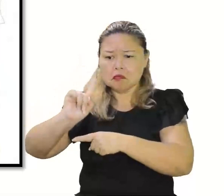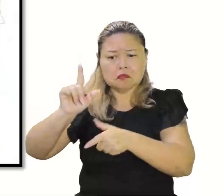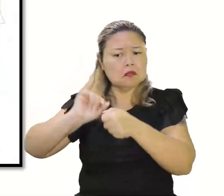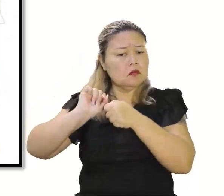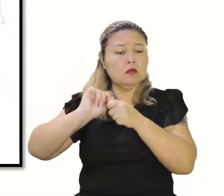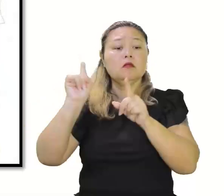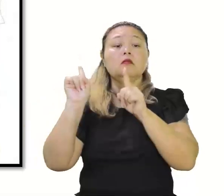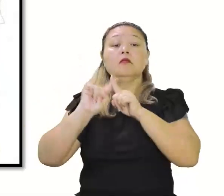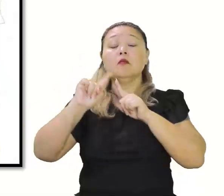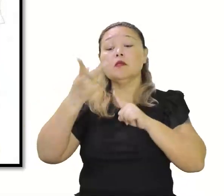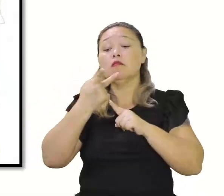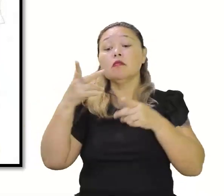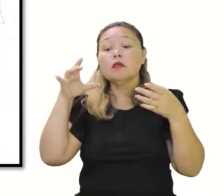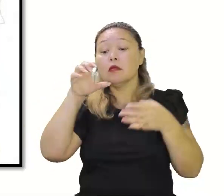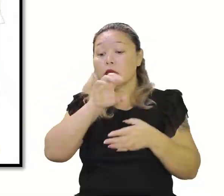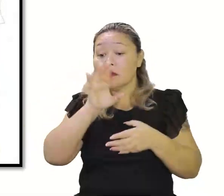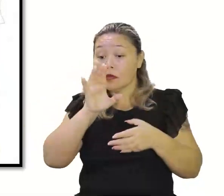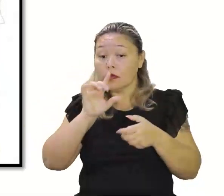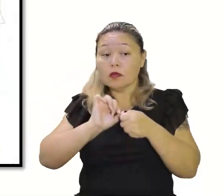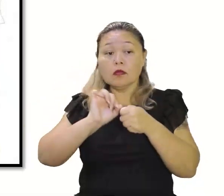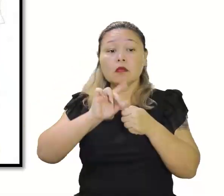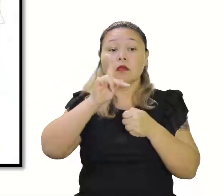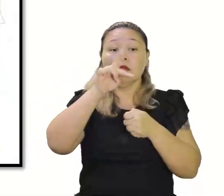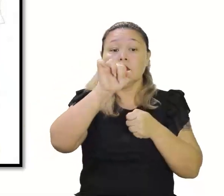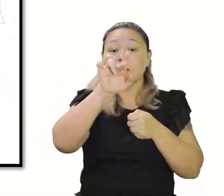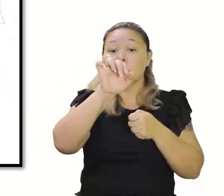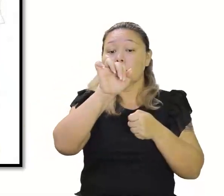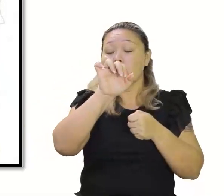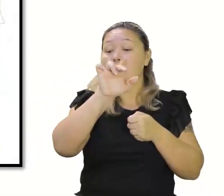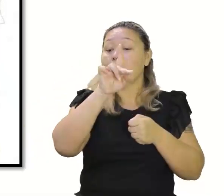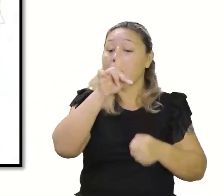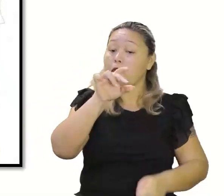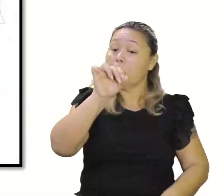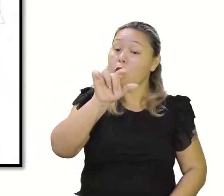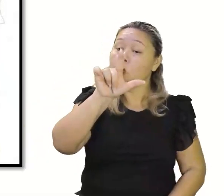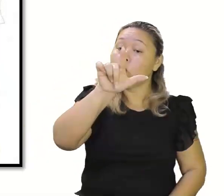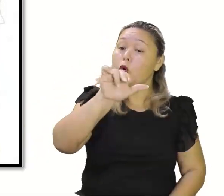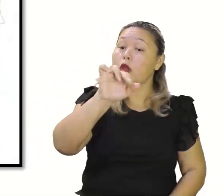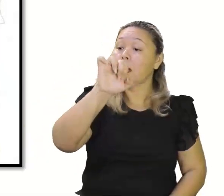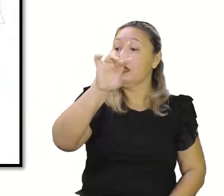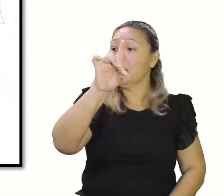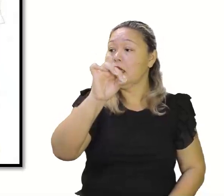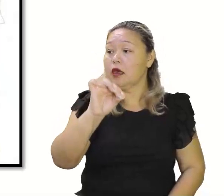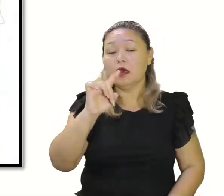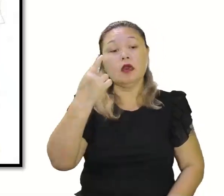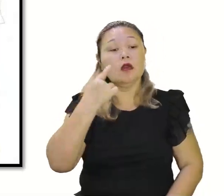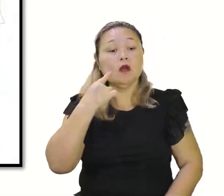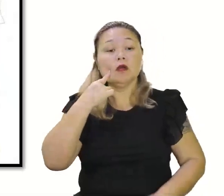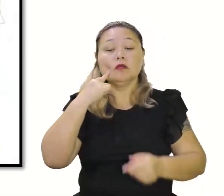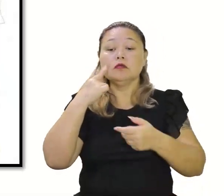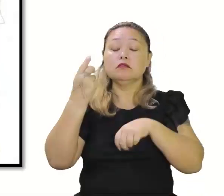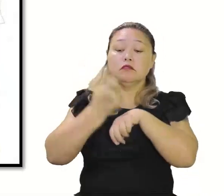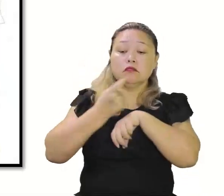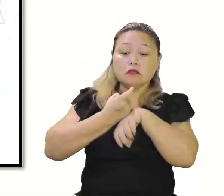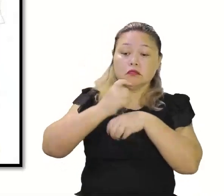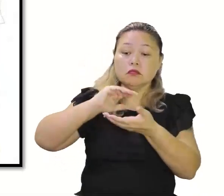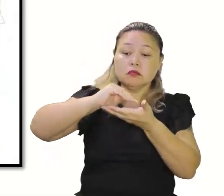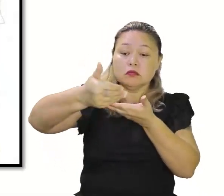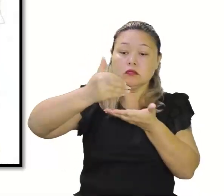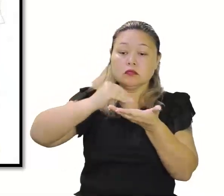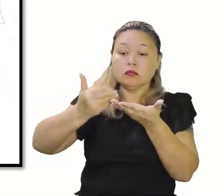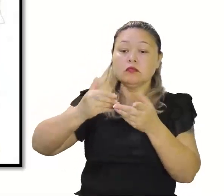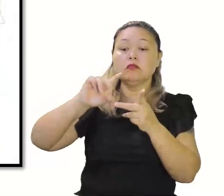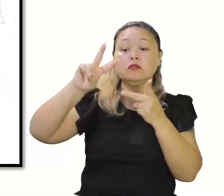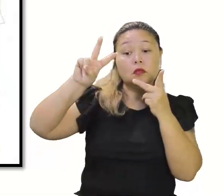para vocês hoje. Poliedros são figuras espaciais, sólidos espaciais, que possuem vértices,